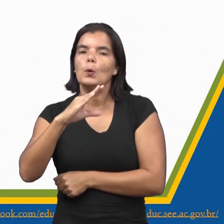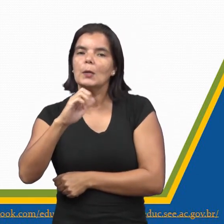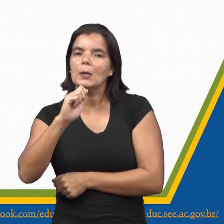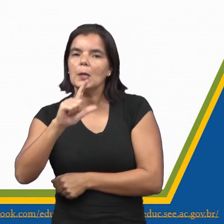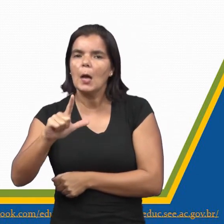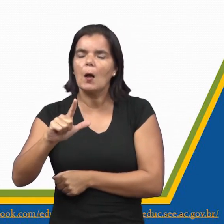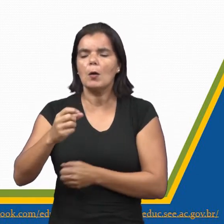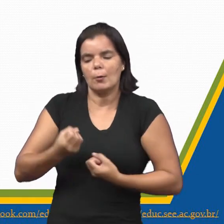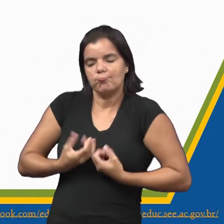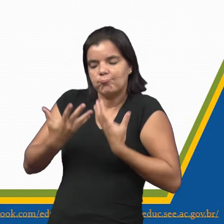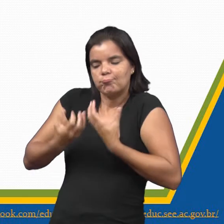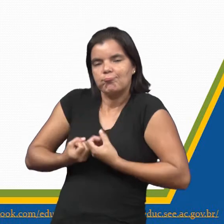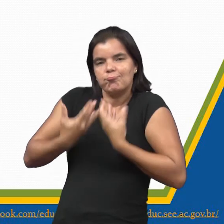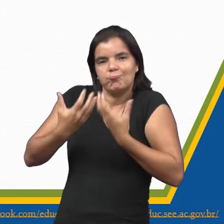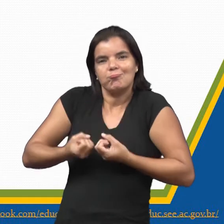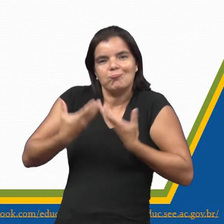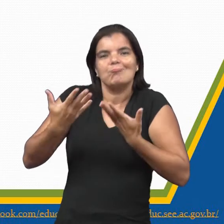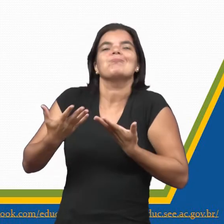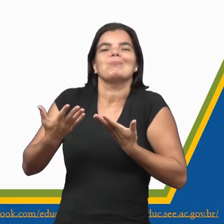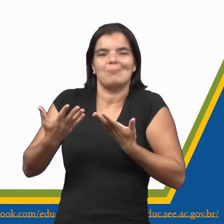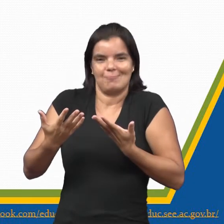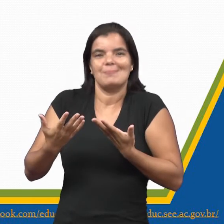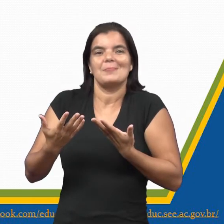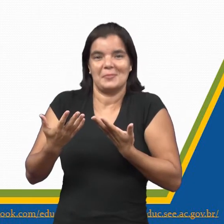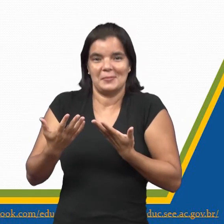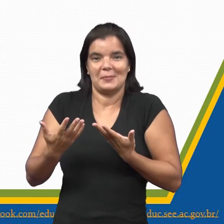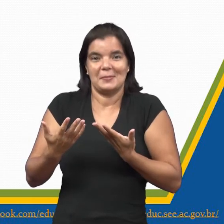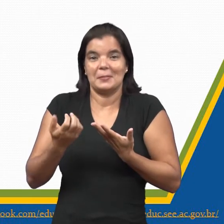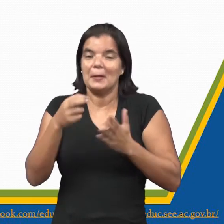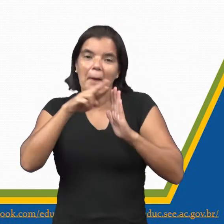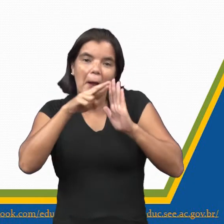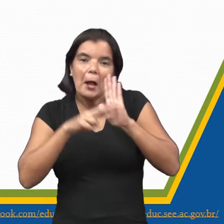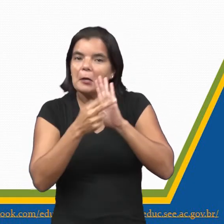aquela espontânea, dinâmica e despretensiosa.